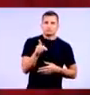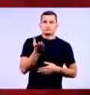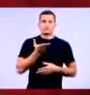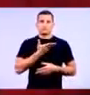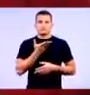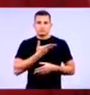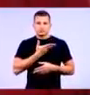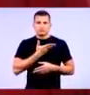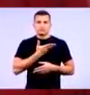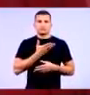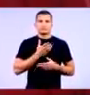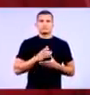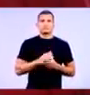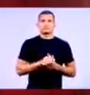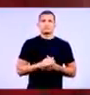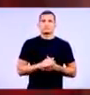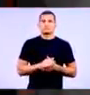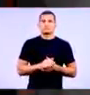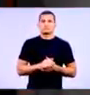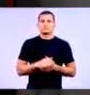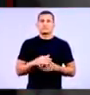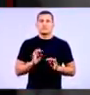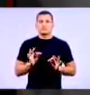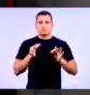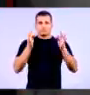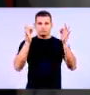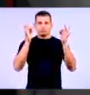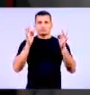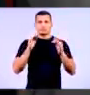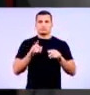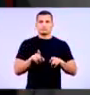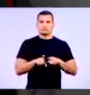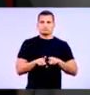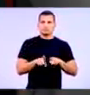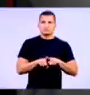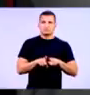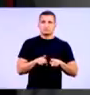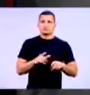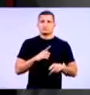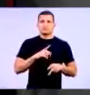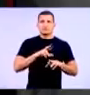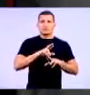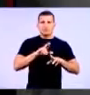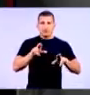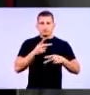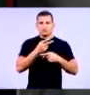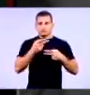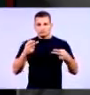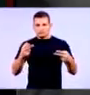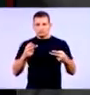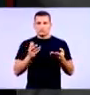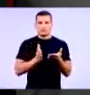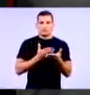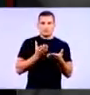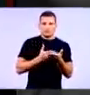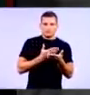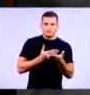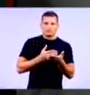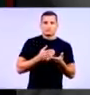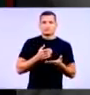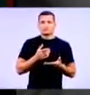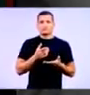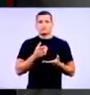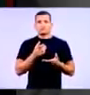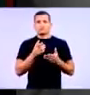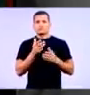colegas, aliada à tecnologia, tendo várias ferramentas ali, o livro, mídias,